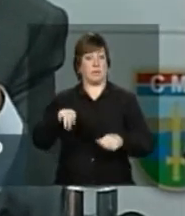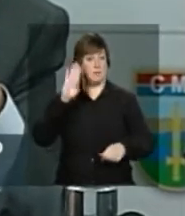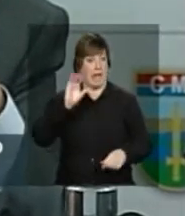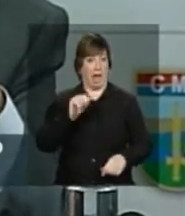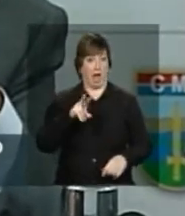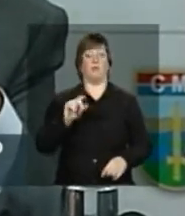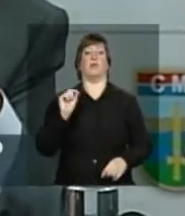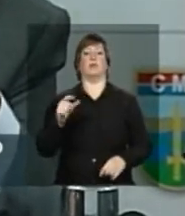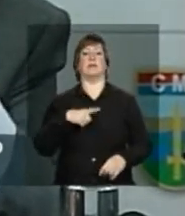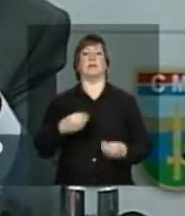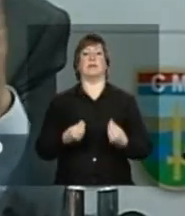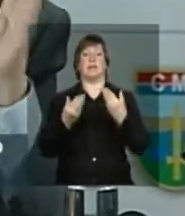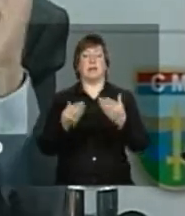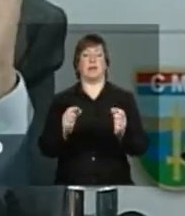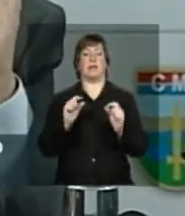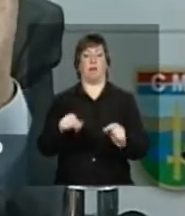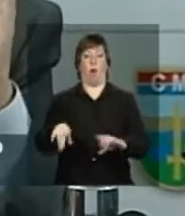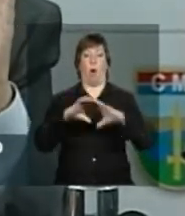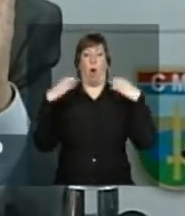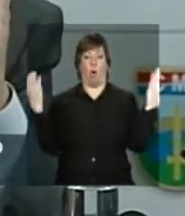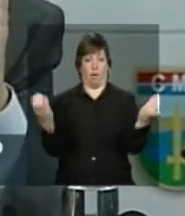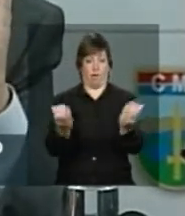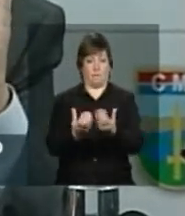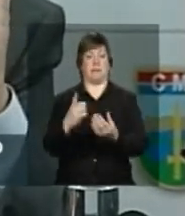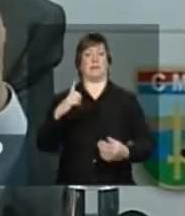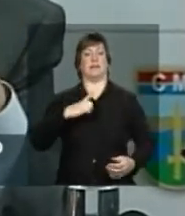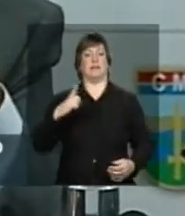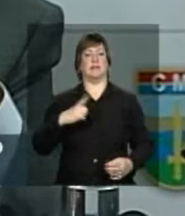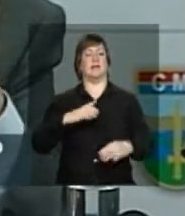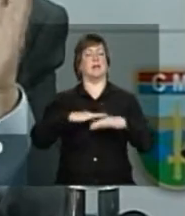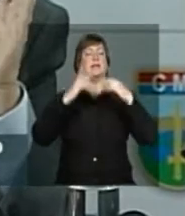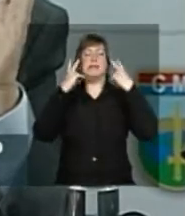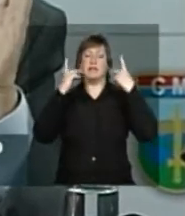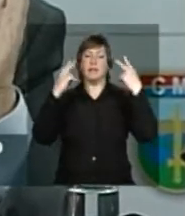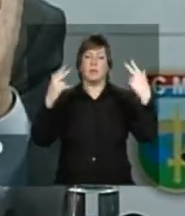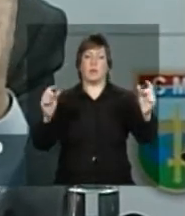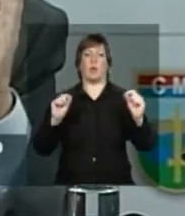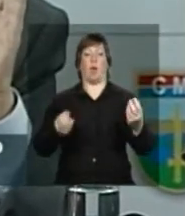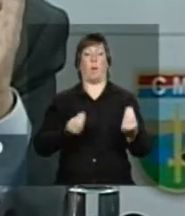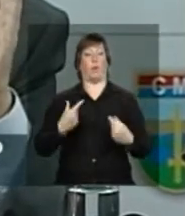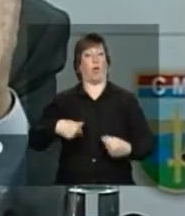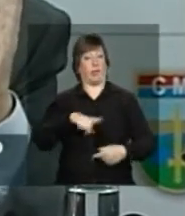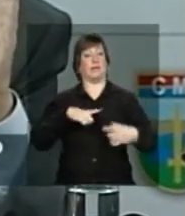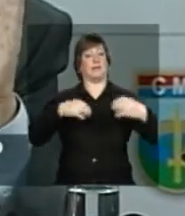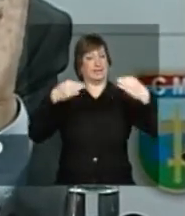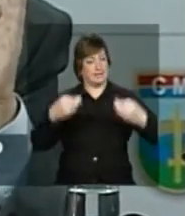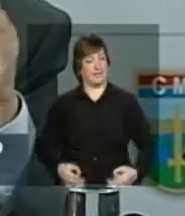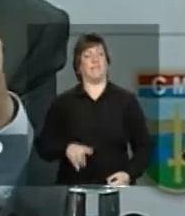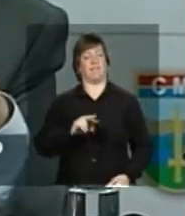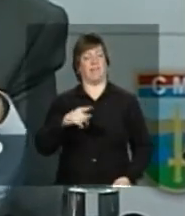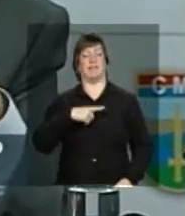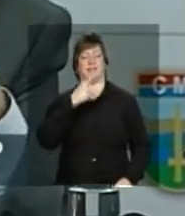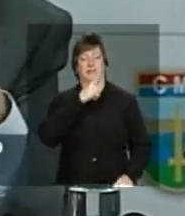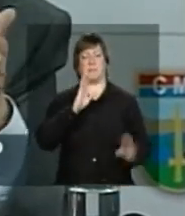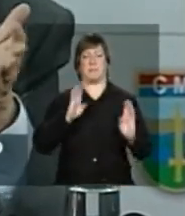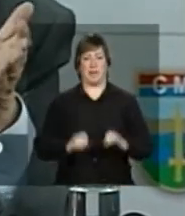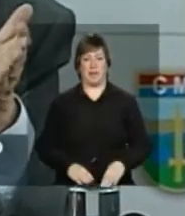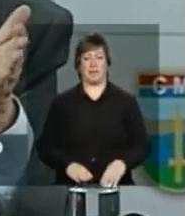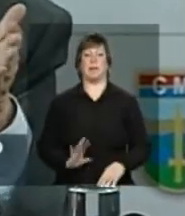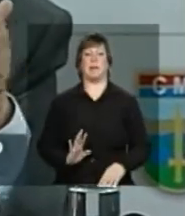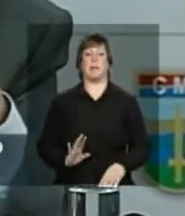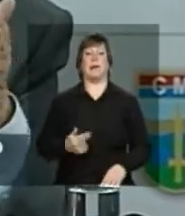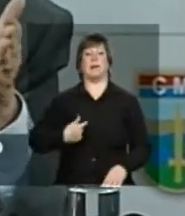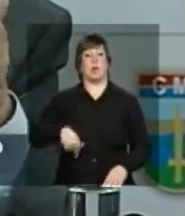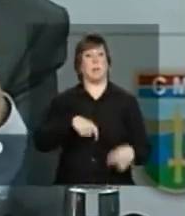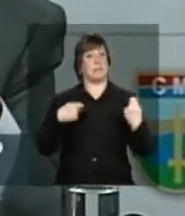assegurar que a conferência corra na maior tranquilidade, como temos a certeza que será o caso, mas temos